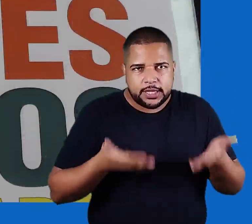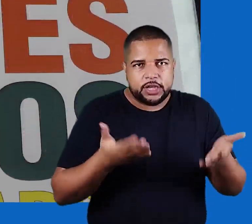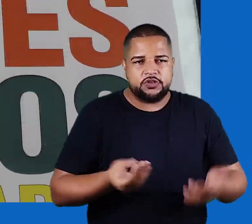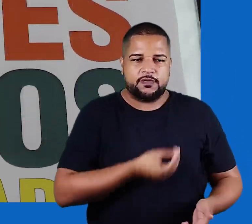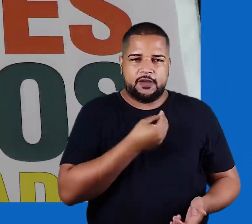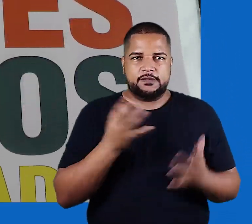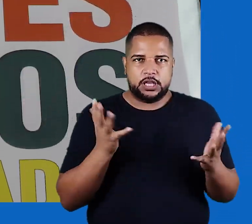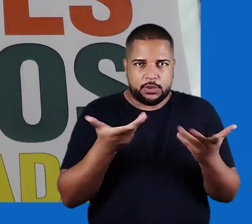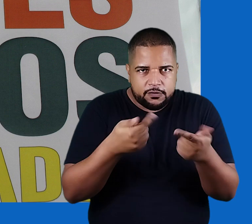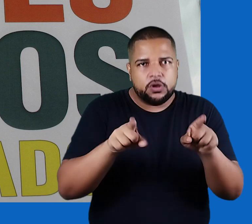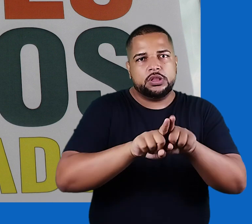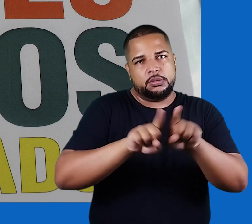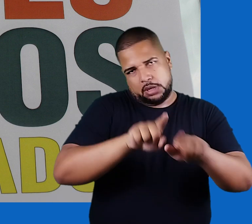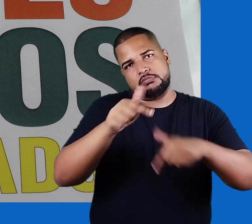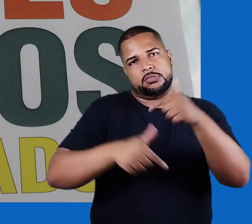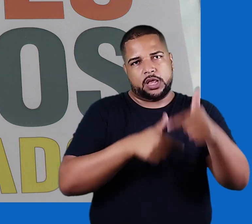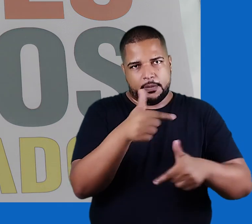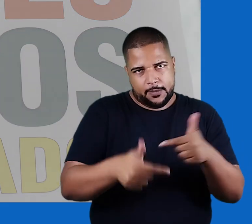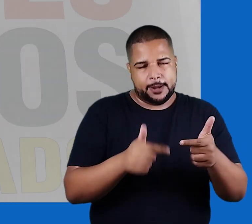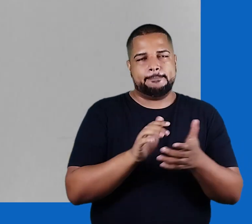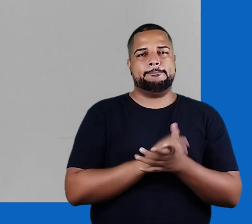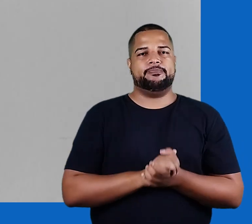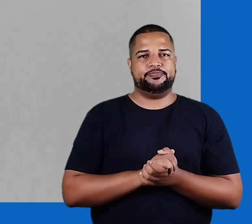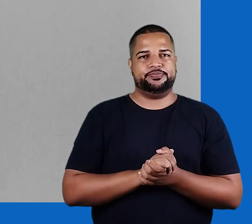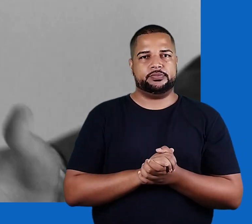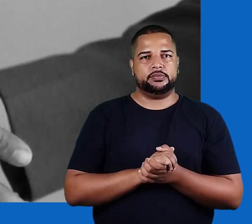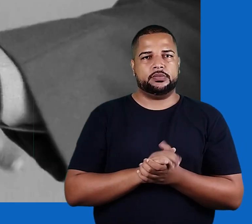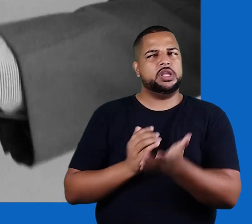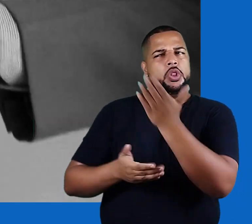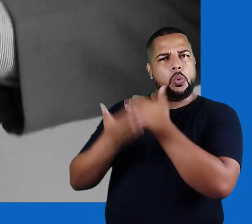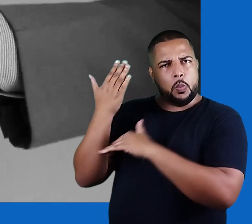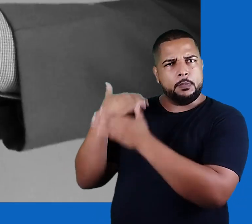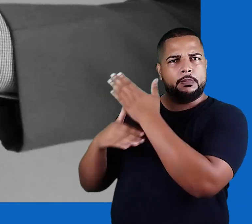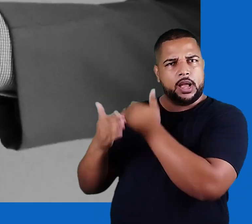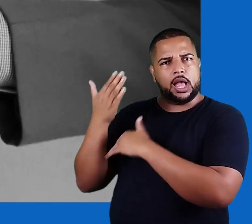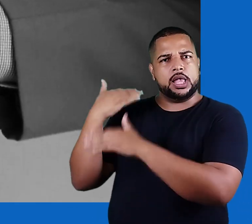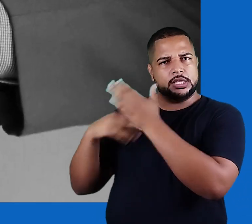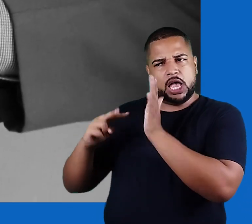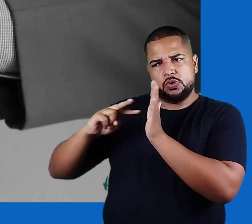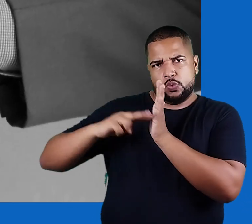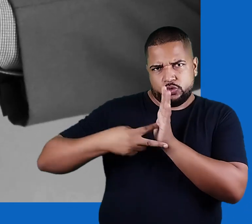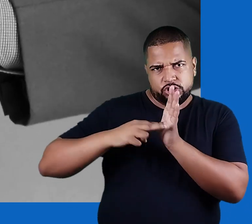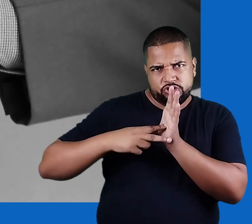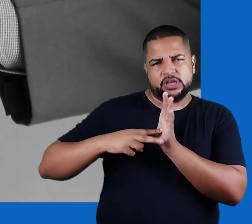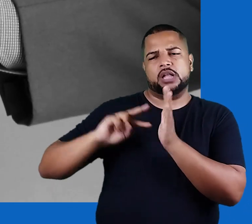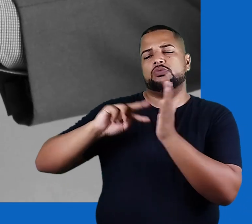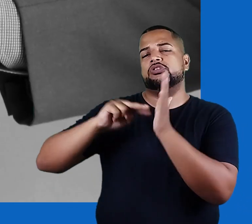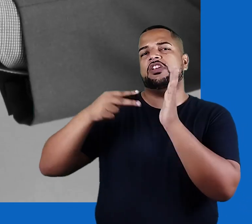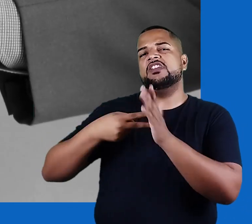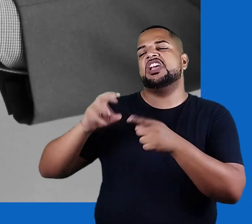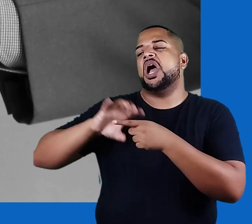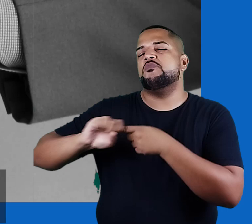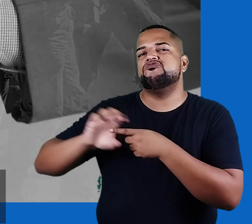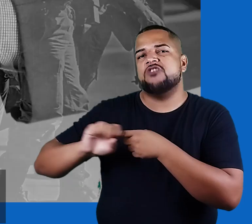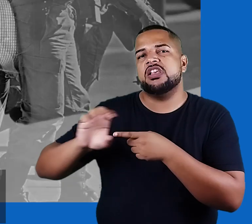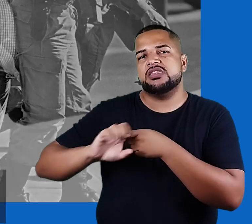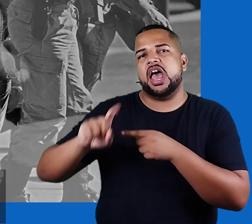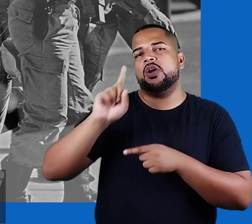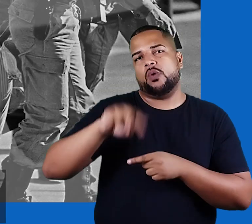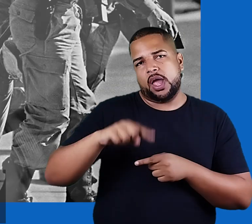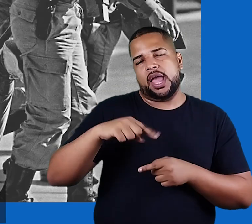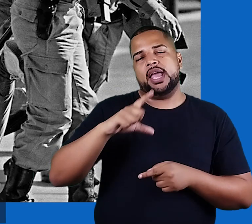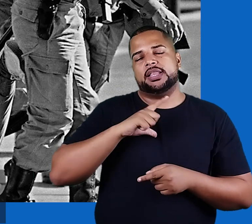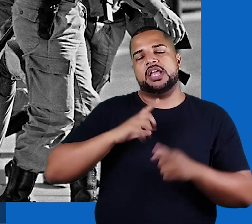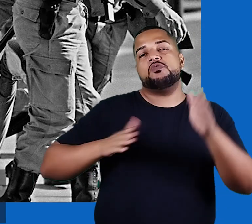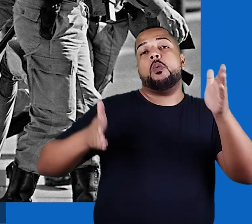de vida e de trabalho. Os primeiros tempos eram os anos do sindicalismo pelego, que coincidiram